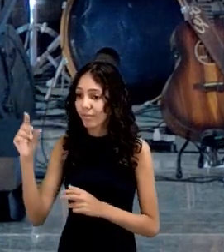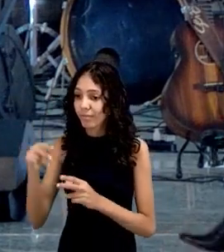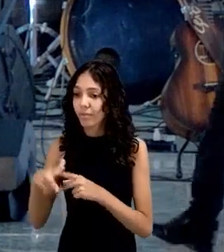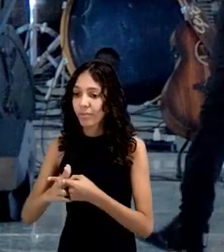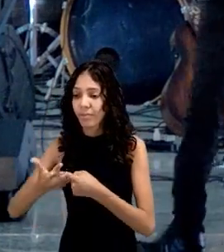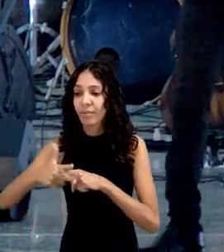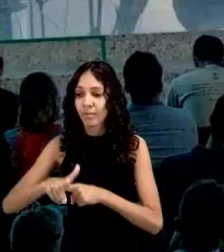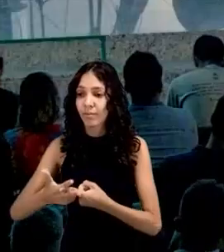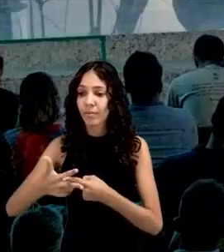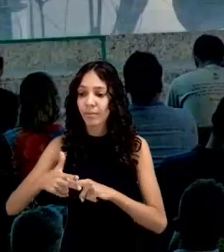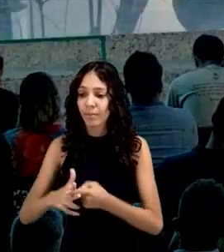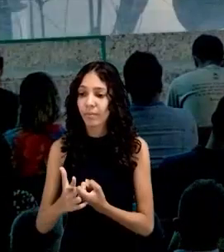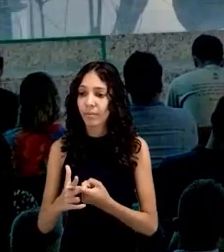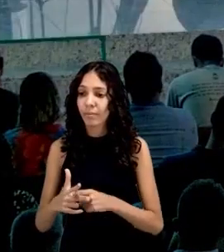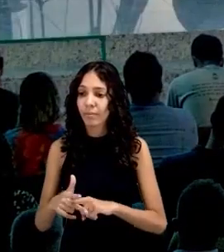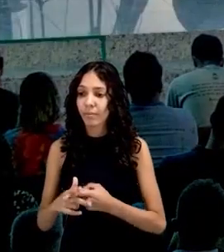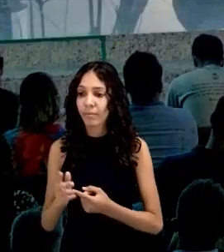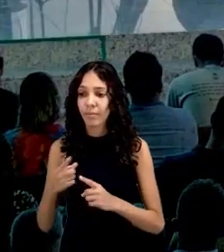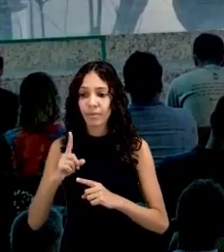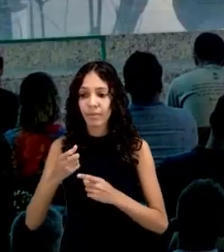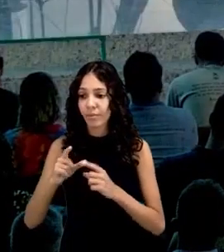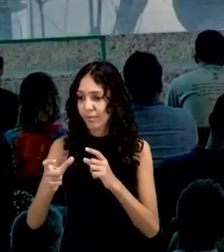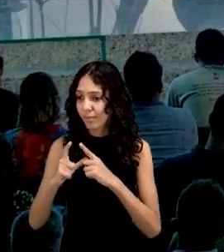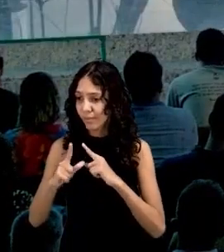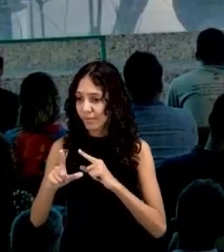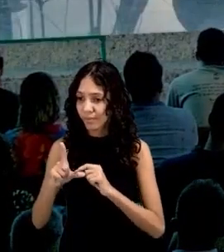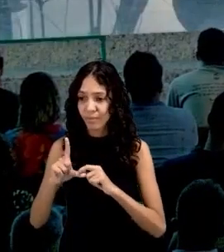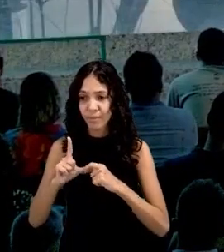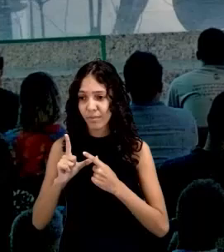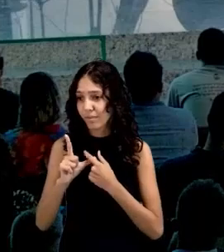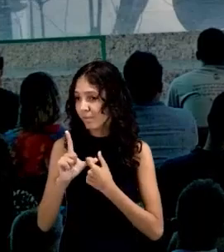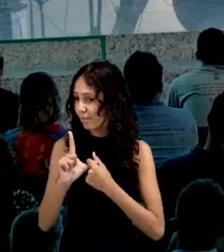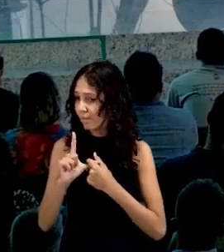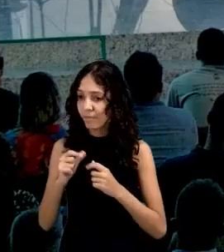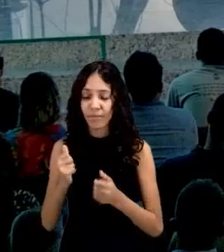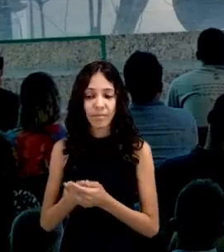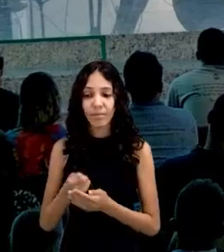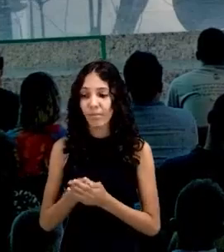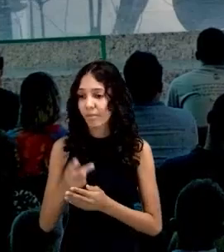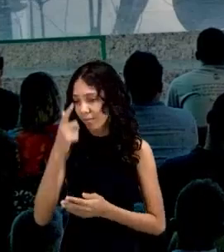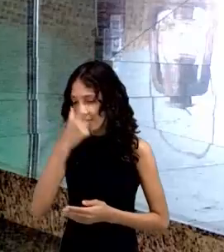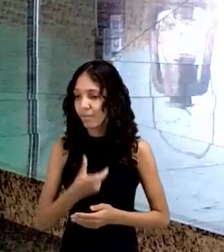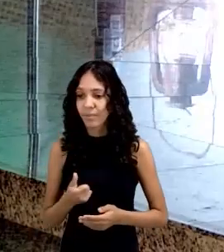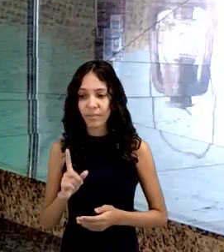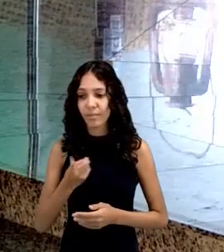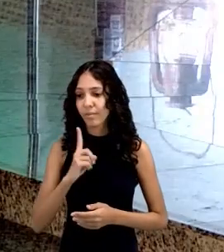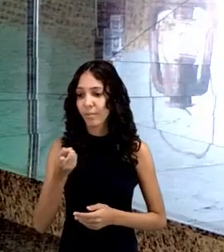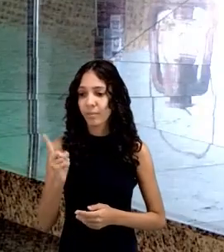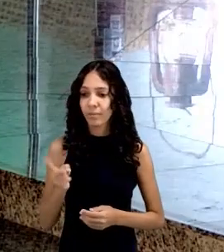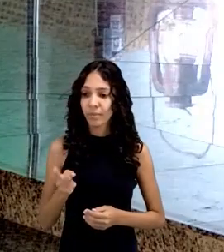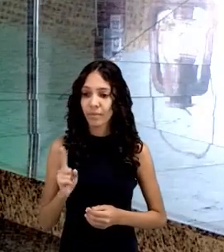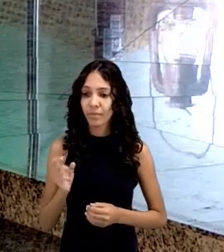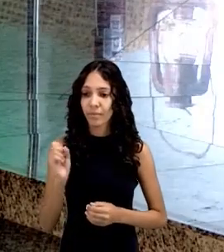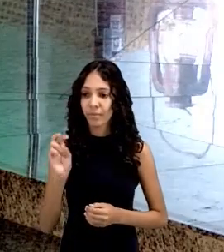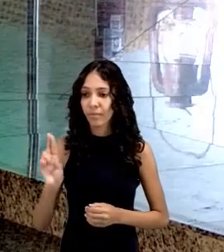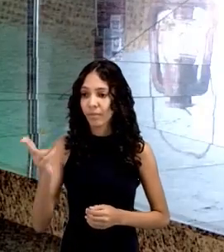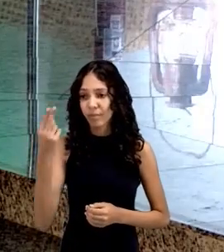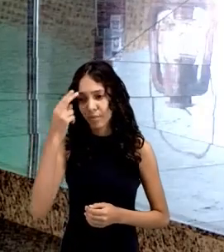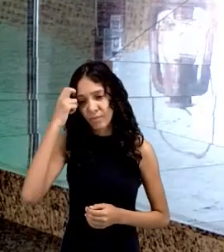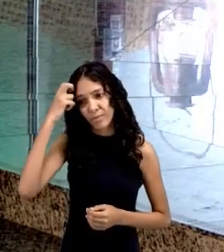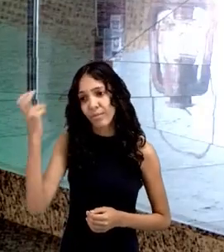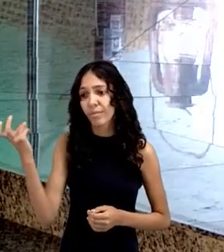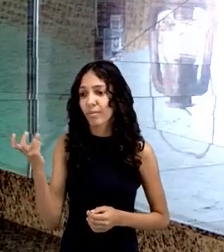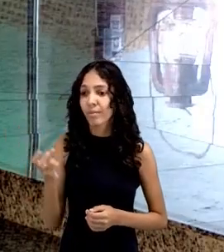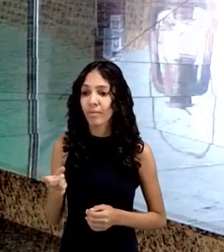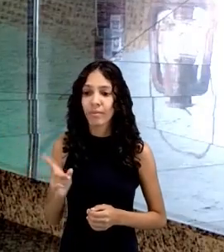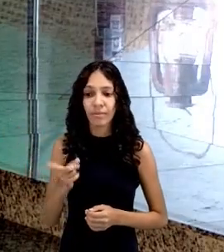não é pela minha capacidade acadêmica e teológica. É simplesmente pelo poder do Espírito Santo. Eu acredito, inclusive,